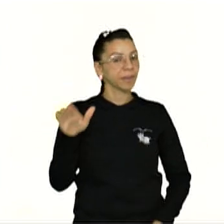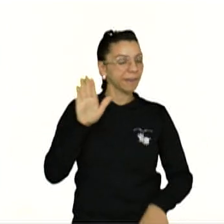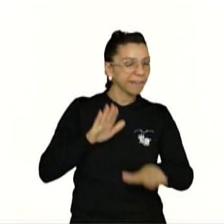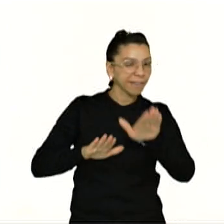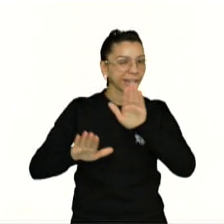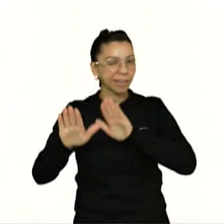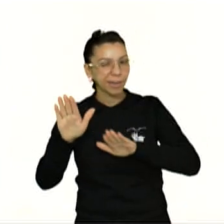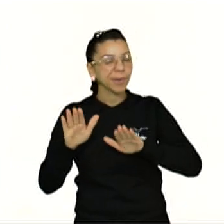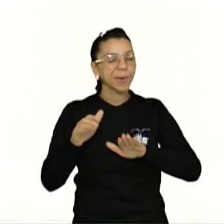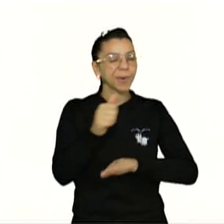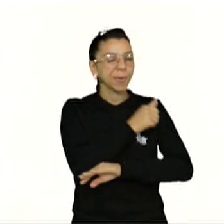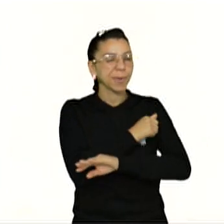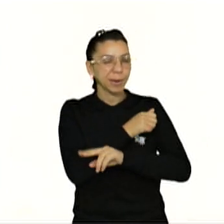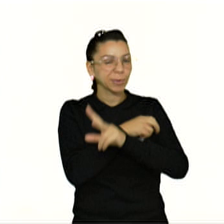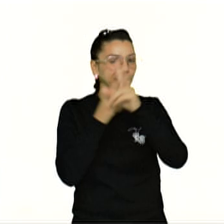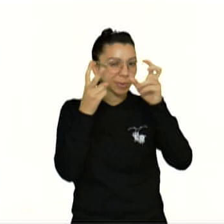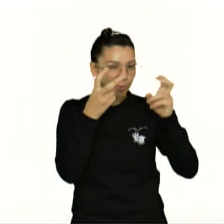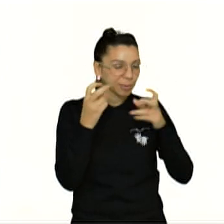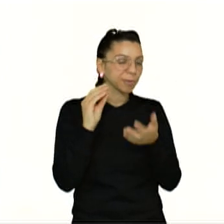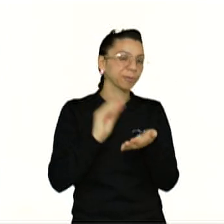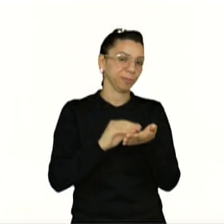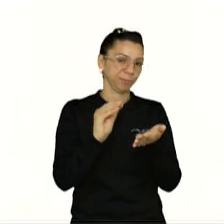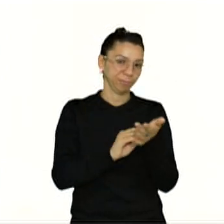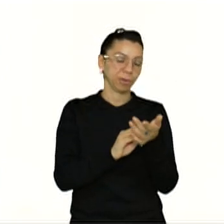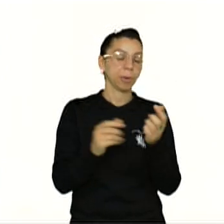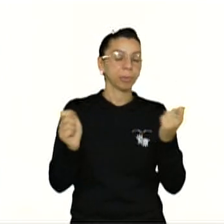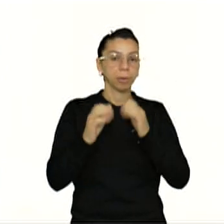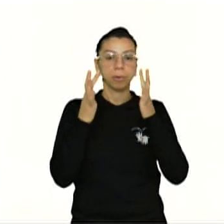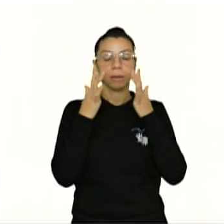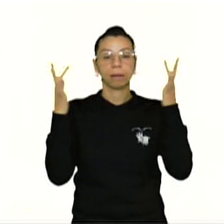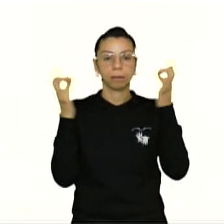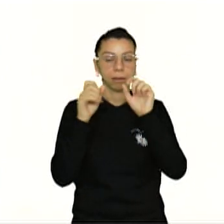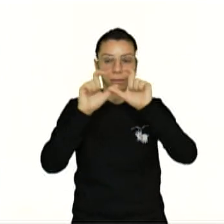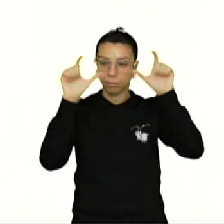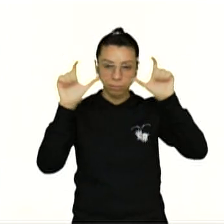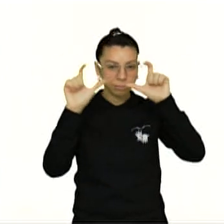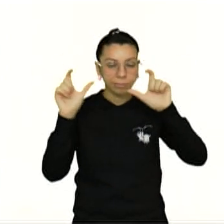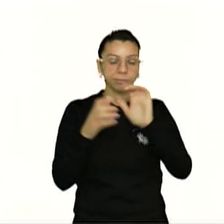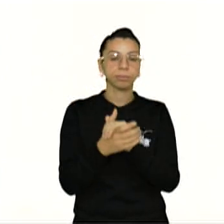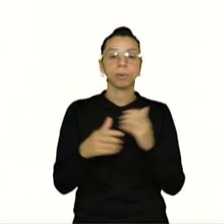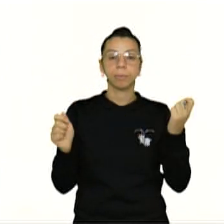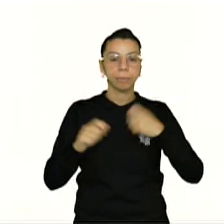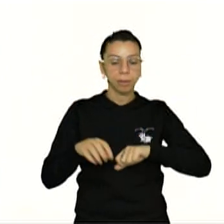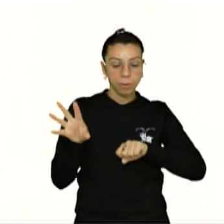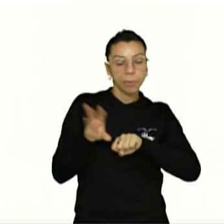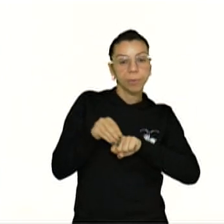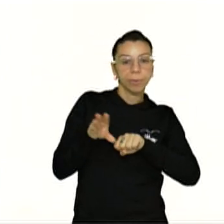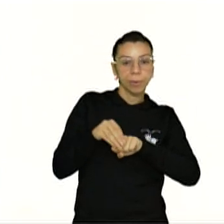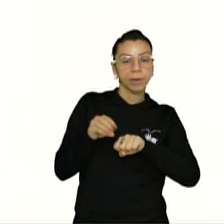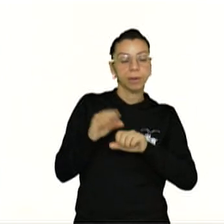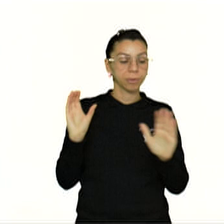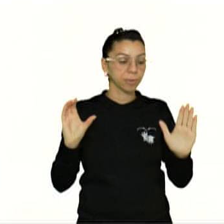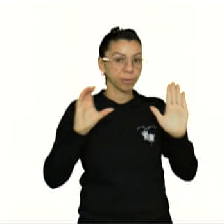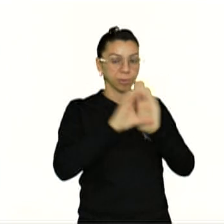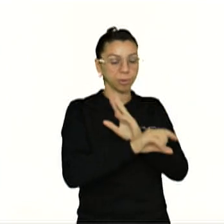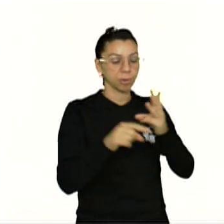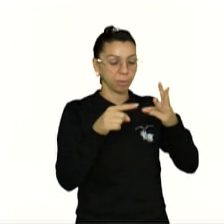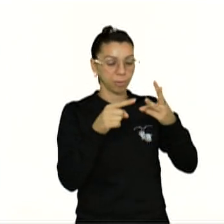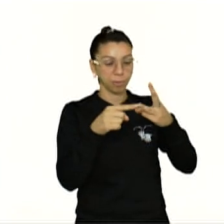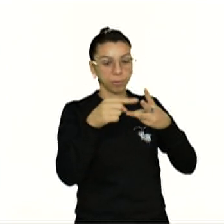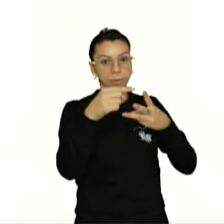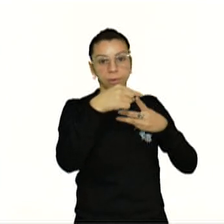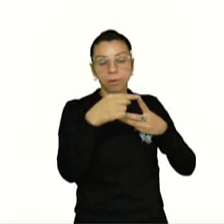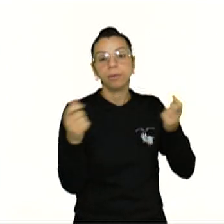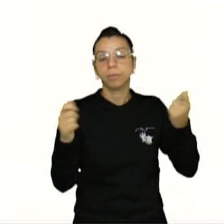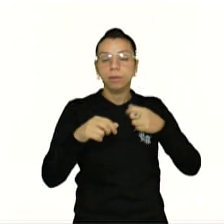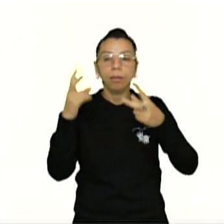aluno acaba não observando, né? Porque ele tem que estar atento com as propriedades, ele tem que ter o conhecimento de todas e ficar olhando ali